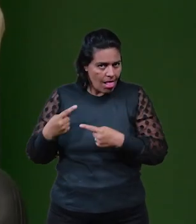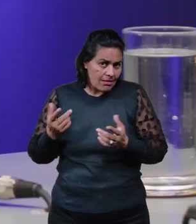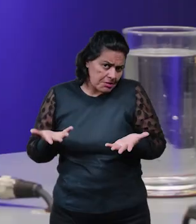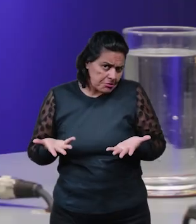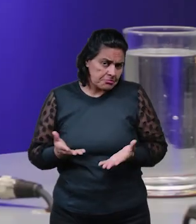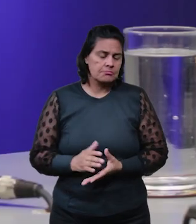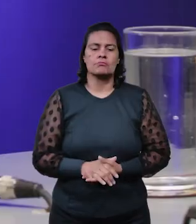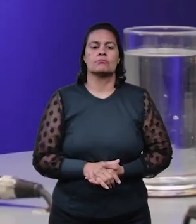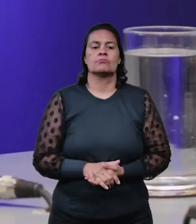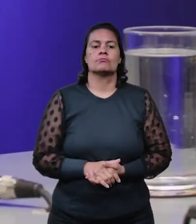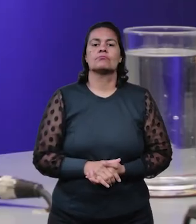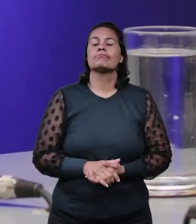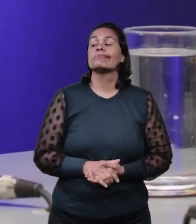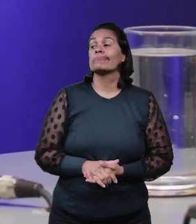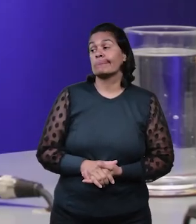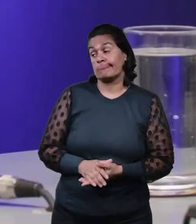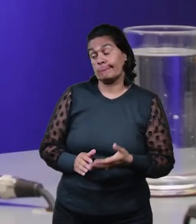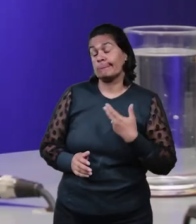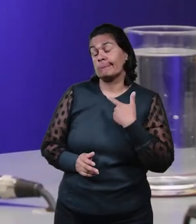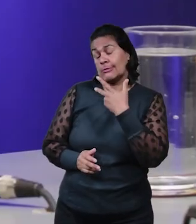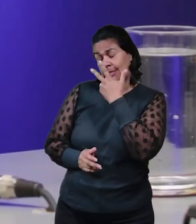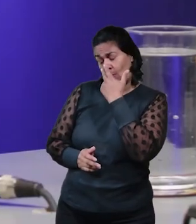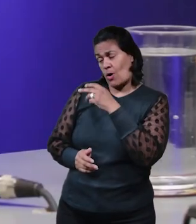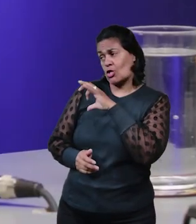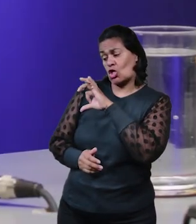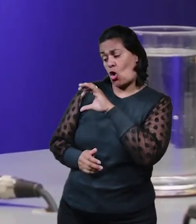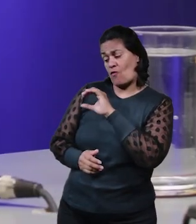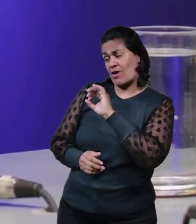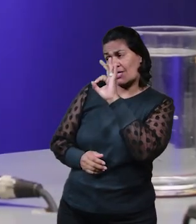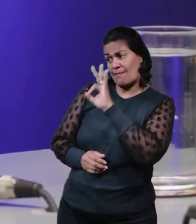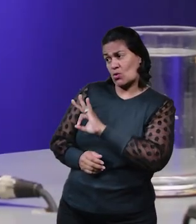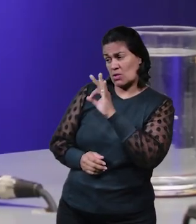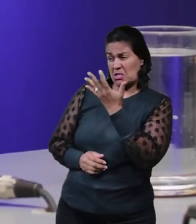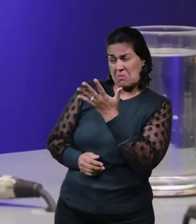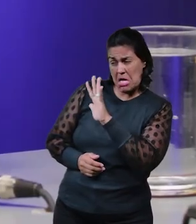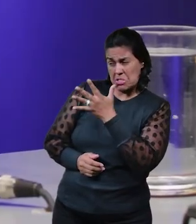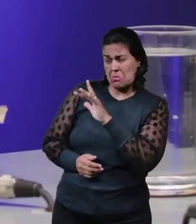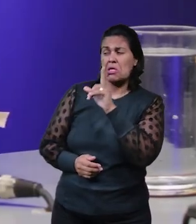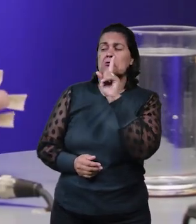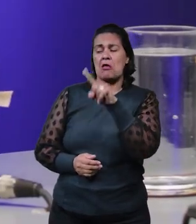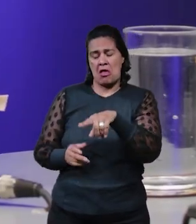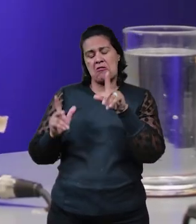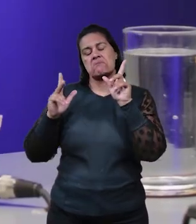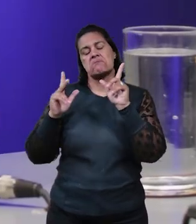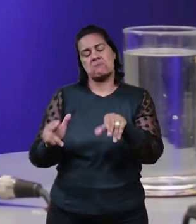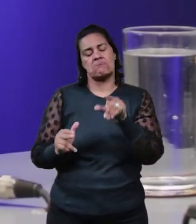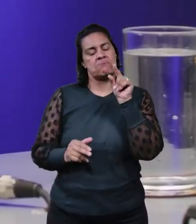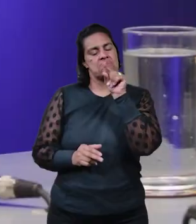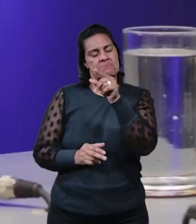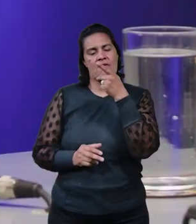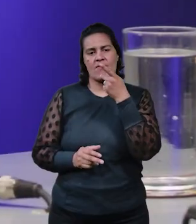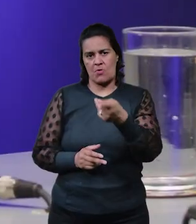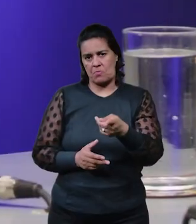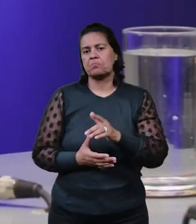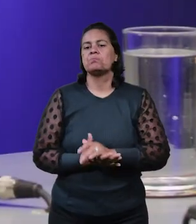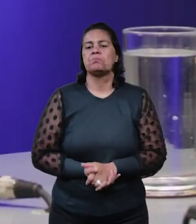pelo menos 90% das pessoas que usam ou já usaram tranças passaram por esse processo de transição